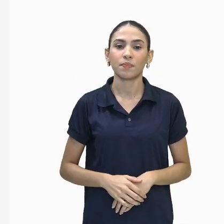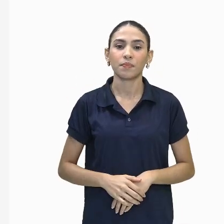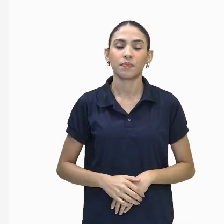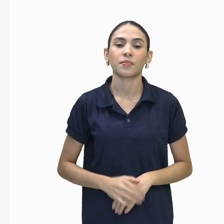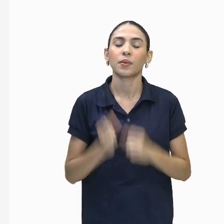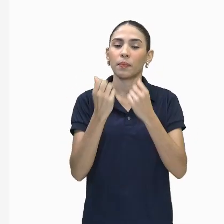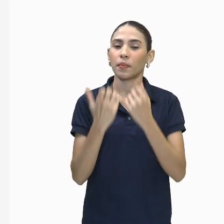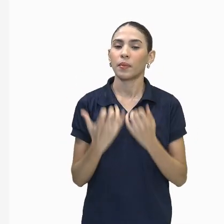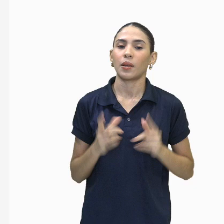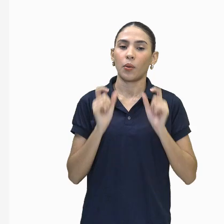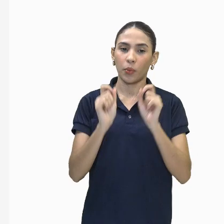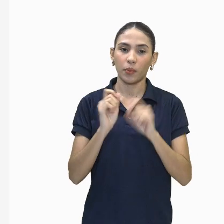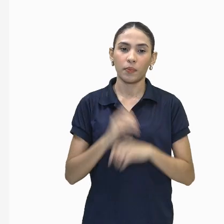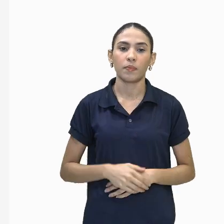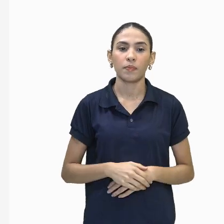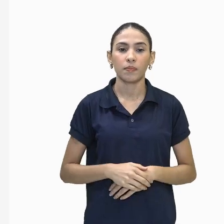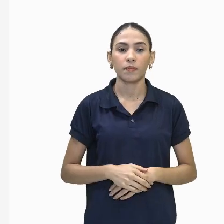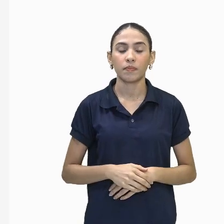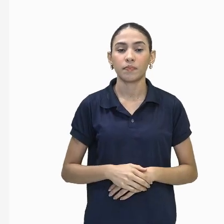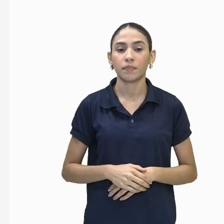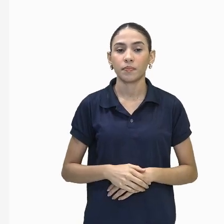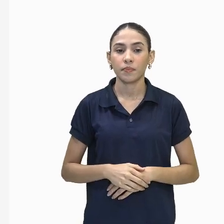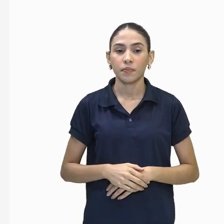Diz o seguinte: